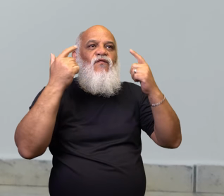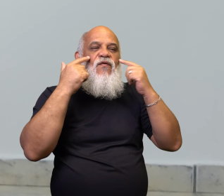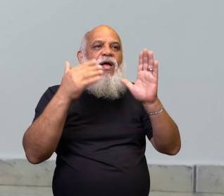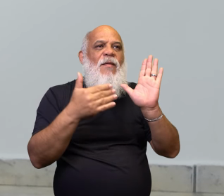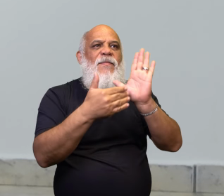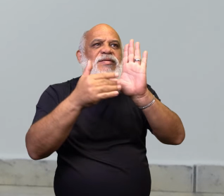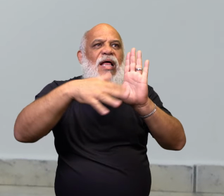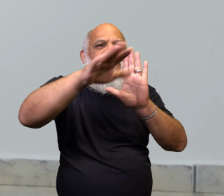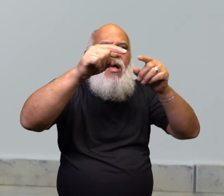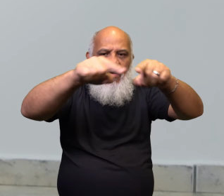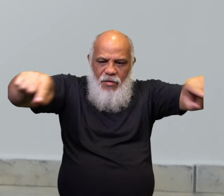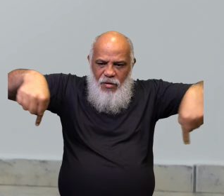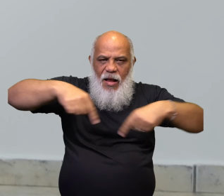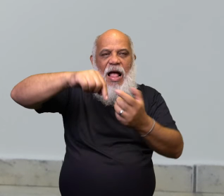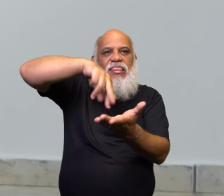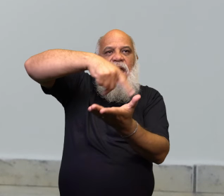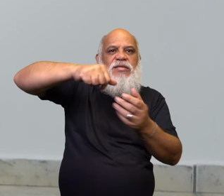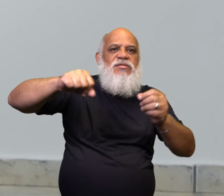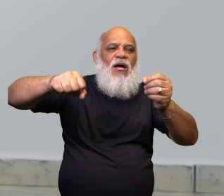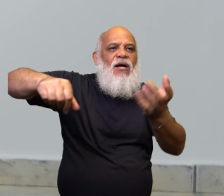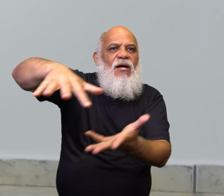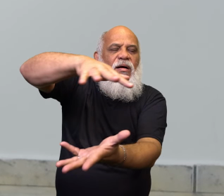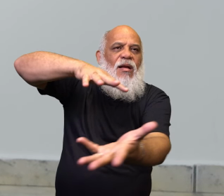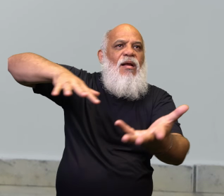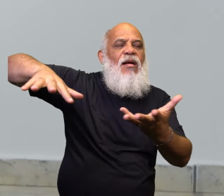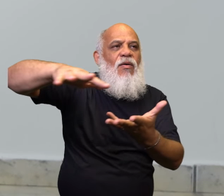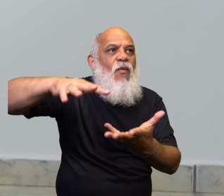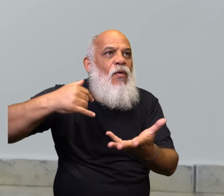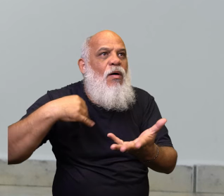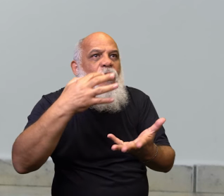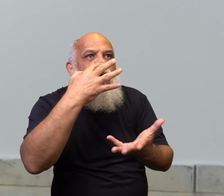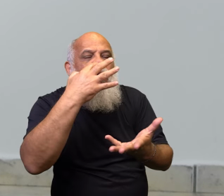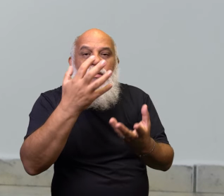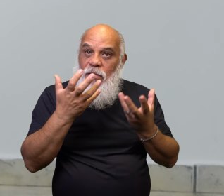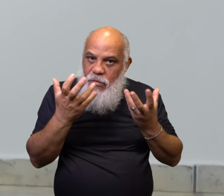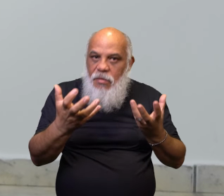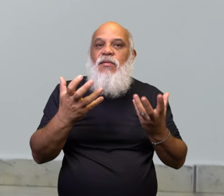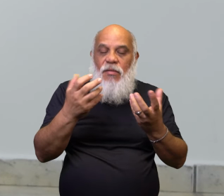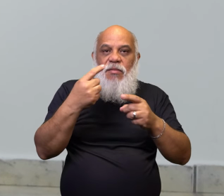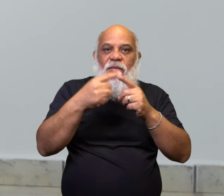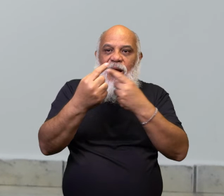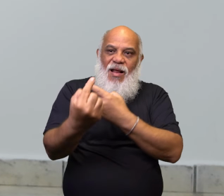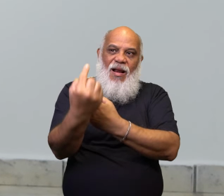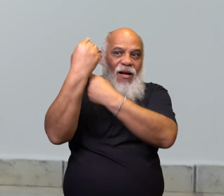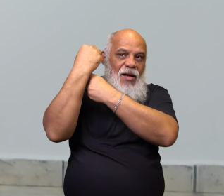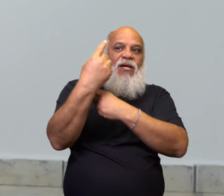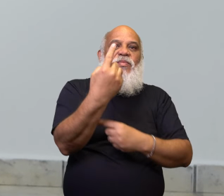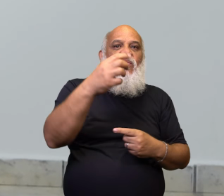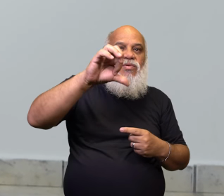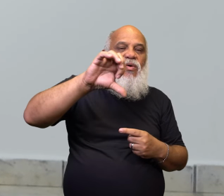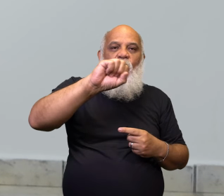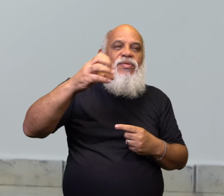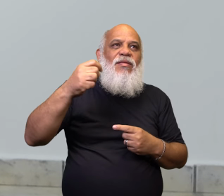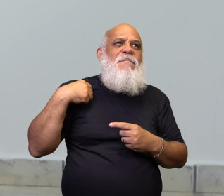Vi várias apresentações de dança. Entre outros grupos renomados da nossa cidade, da década de 80, que também